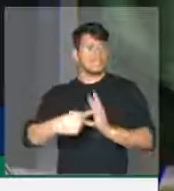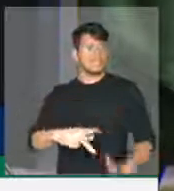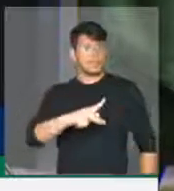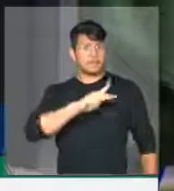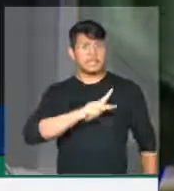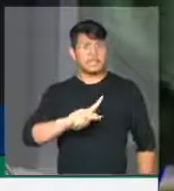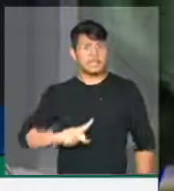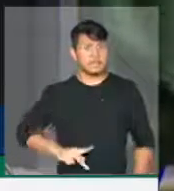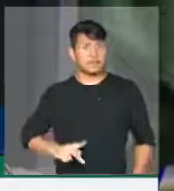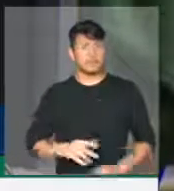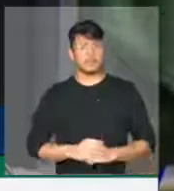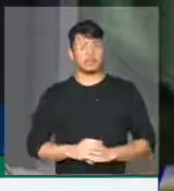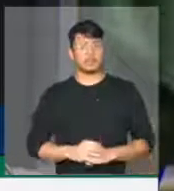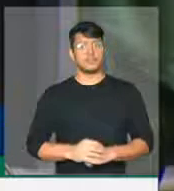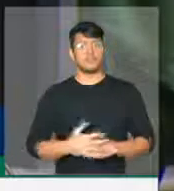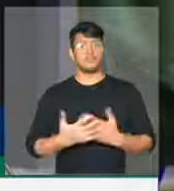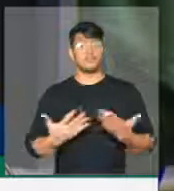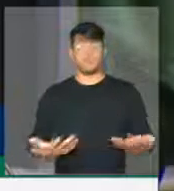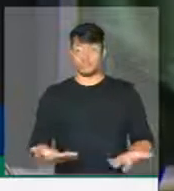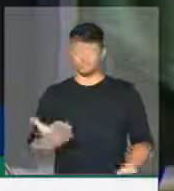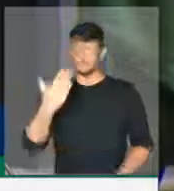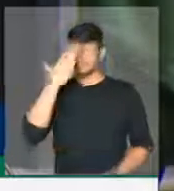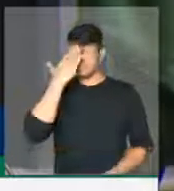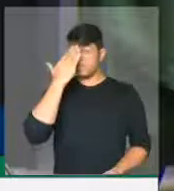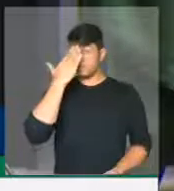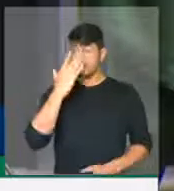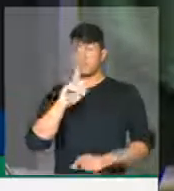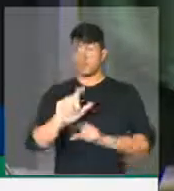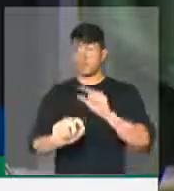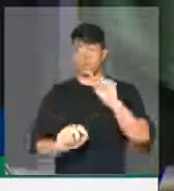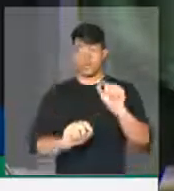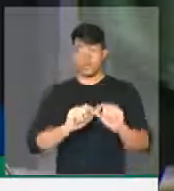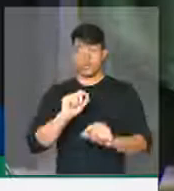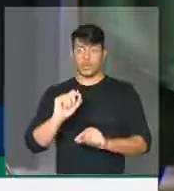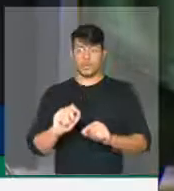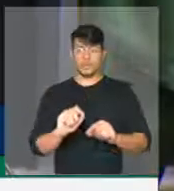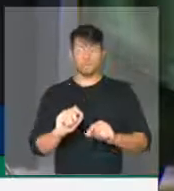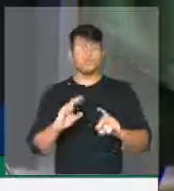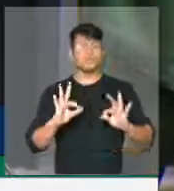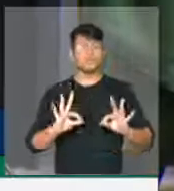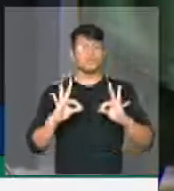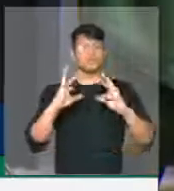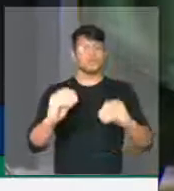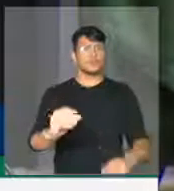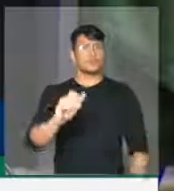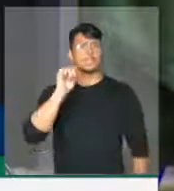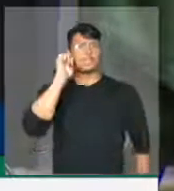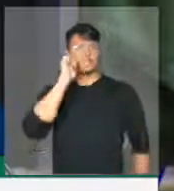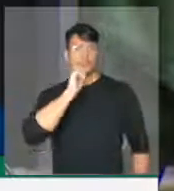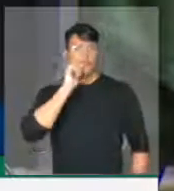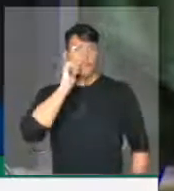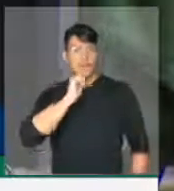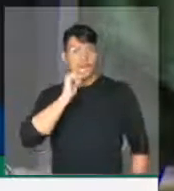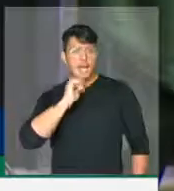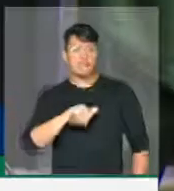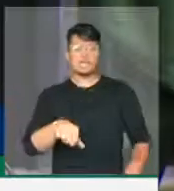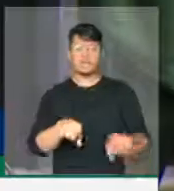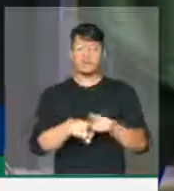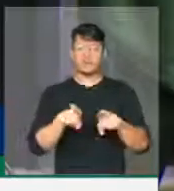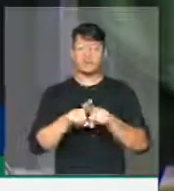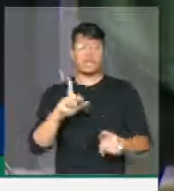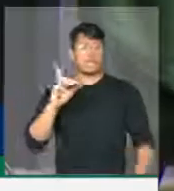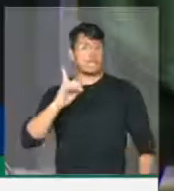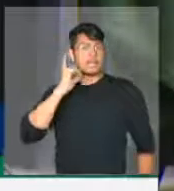tenho certeza que até os adeptos, eu tenho certeza que todas as mulheres deputadas federais da base